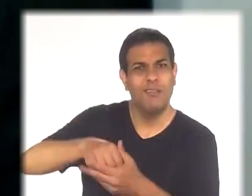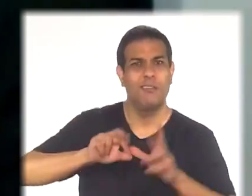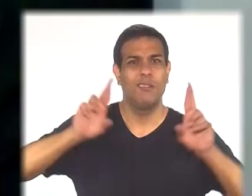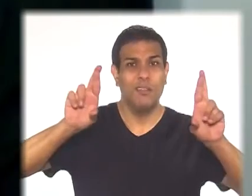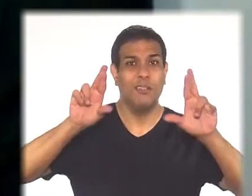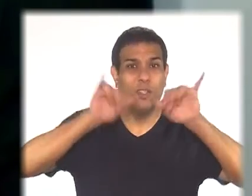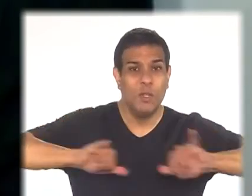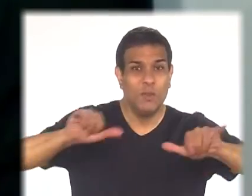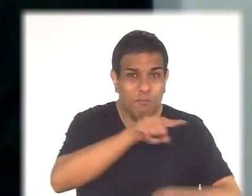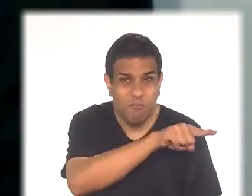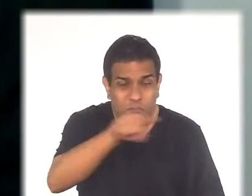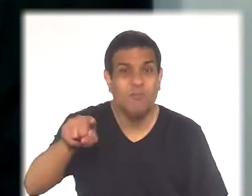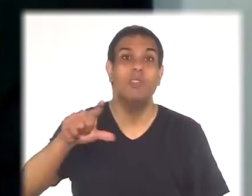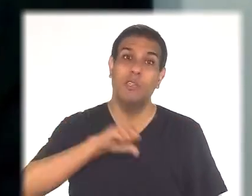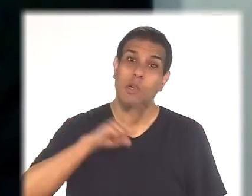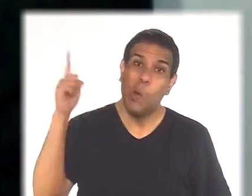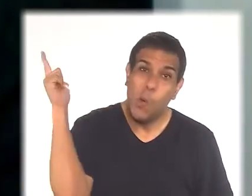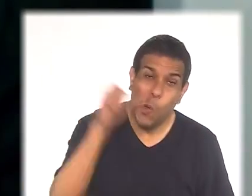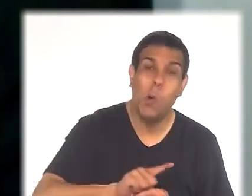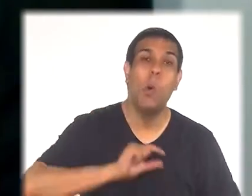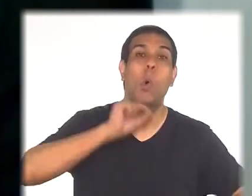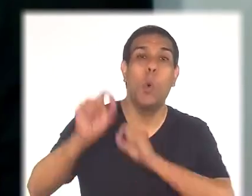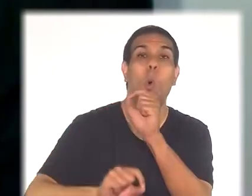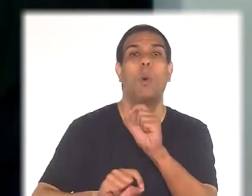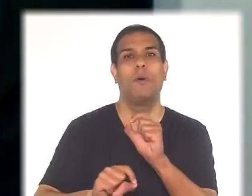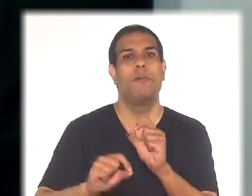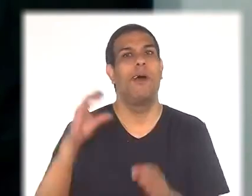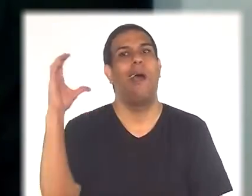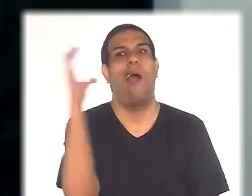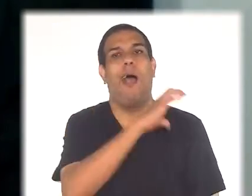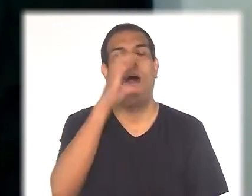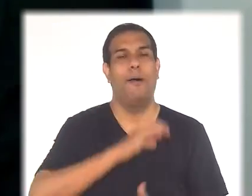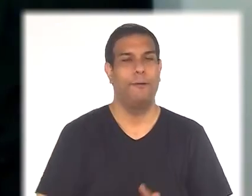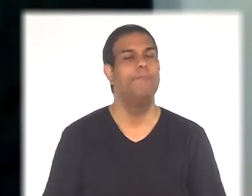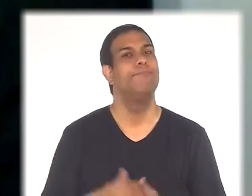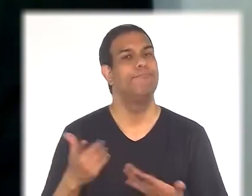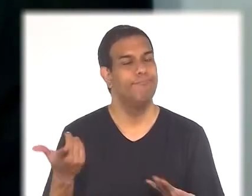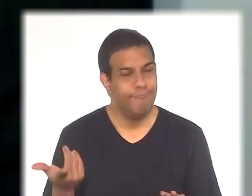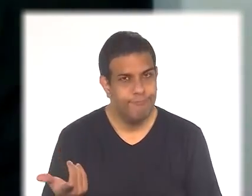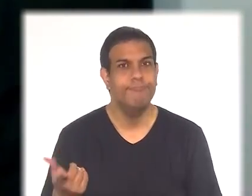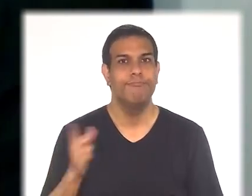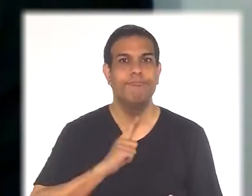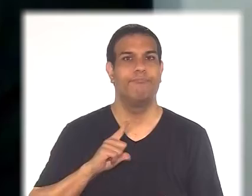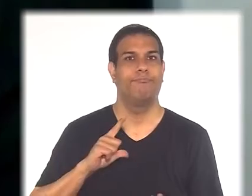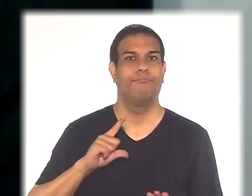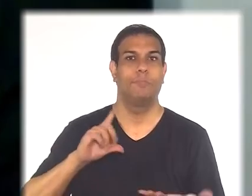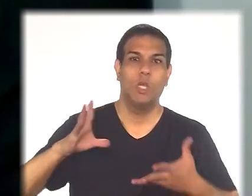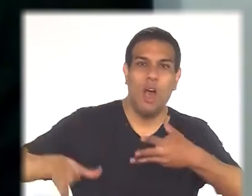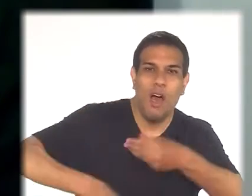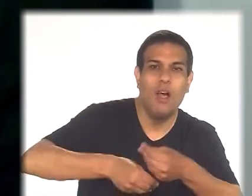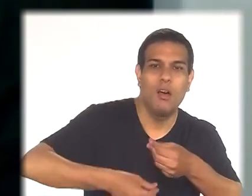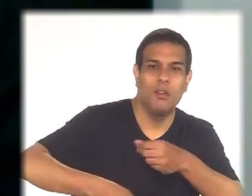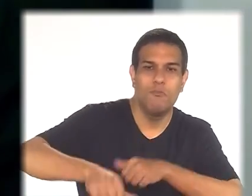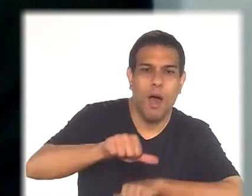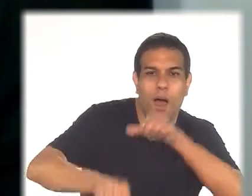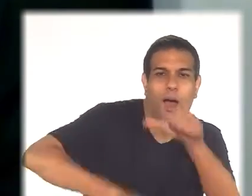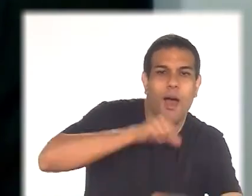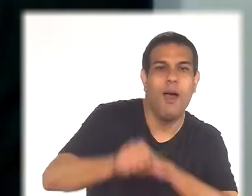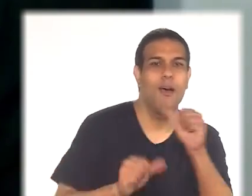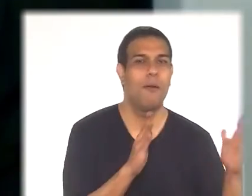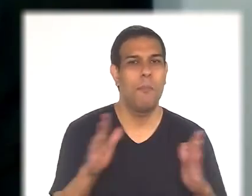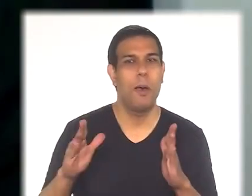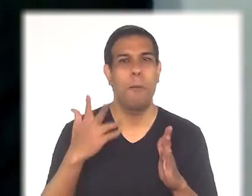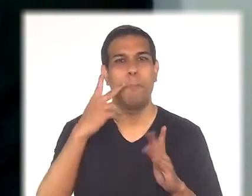colocar em risco nenhum. E é importante salientar que nós conseguimos isso quase que de forma imediata, né? Nós, recebendo o concentrado,